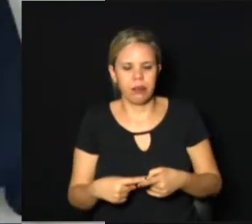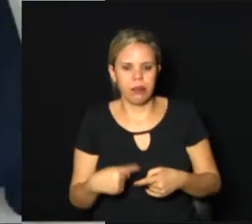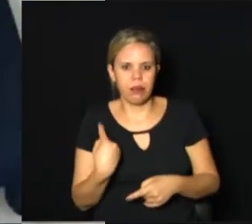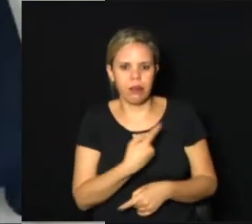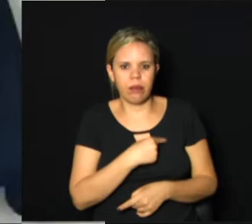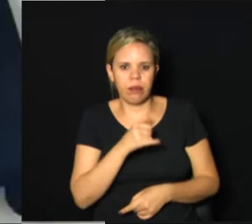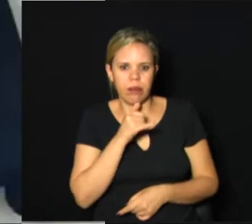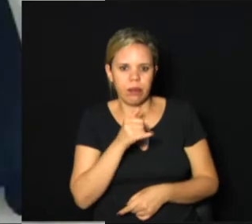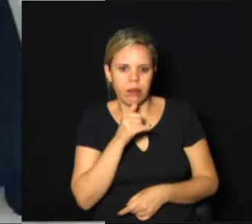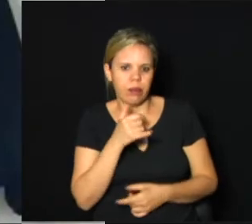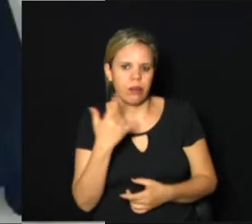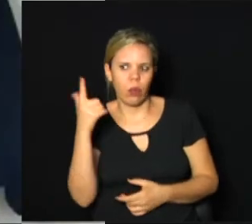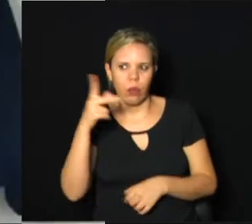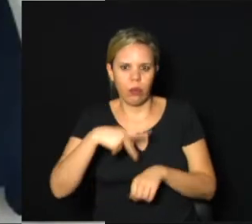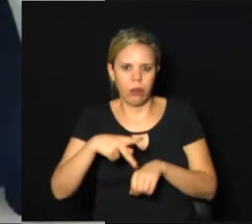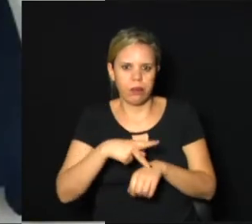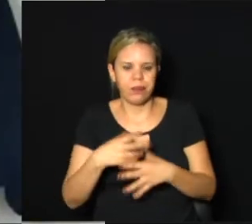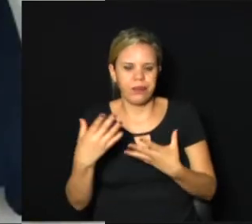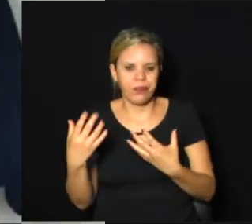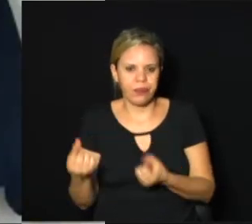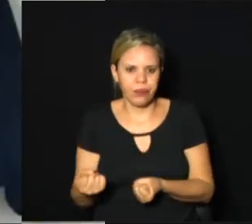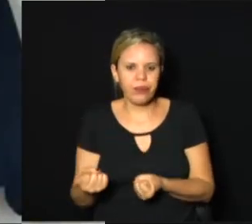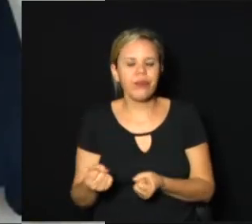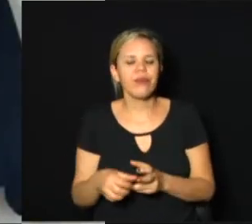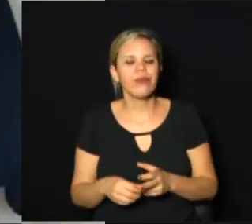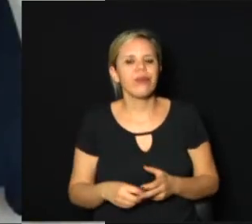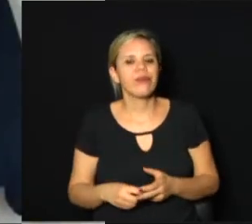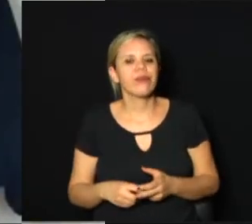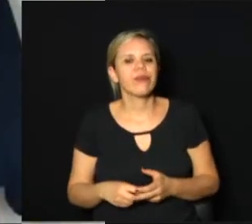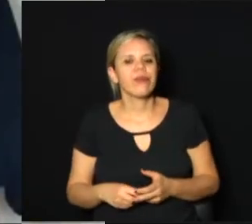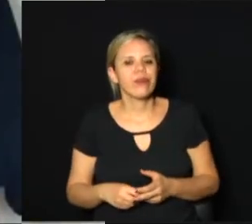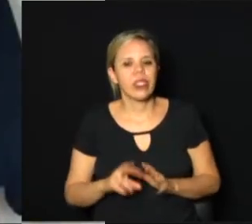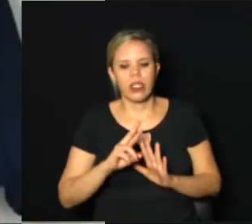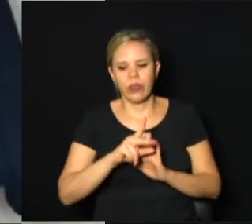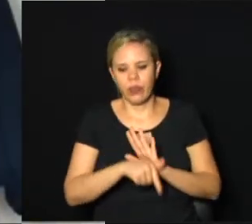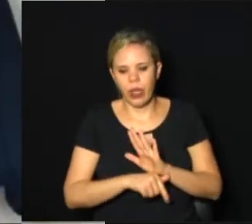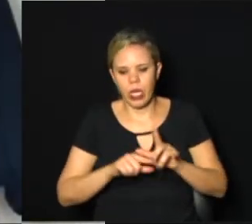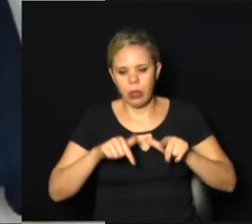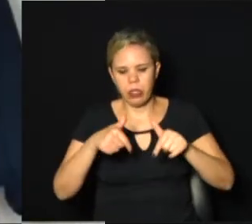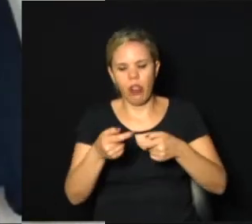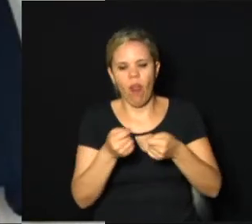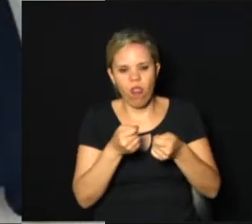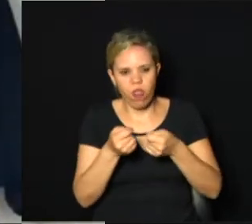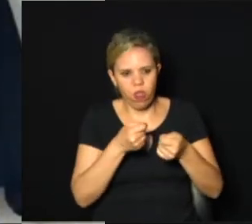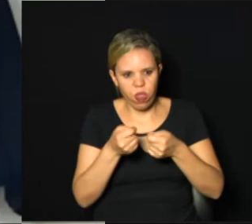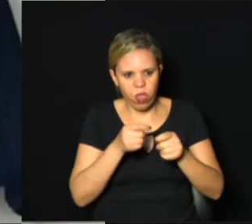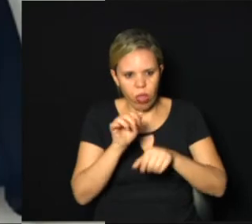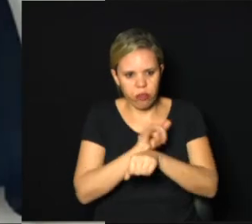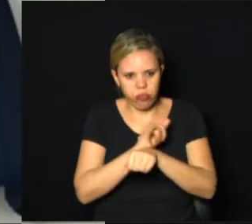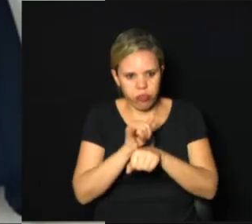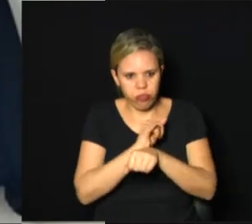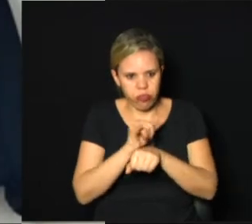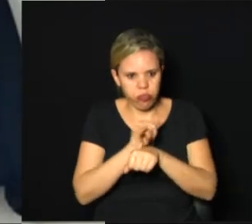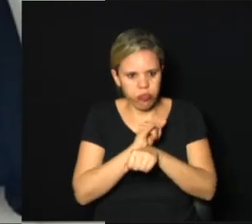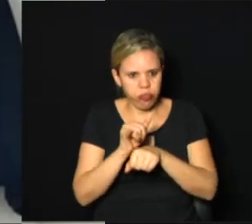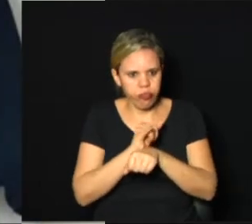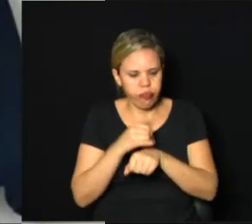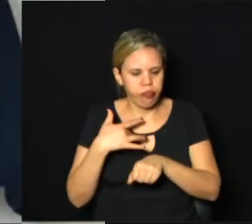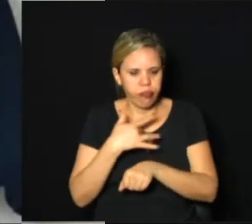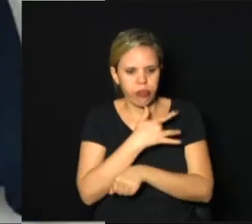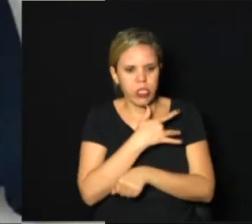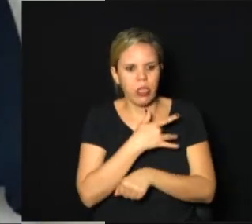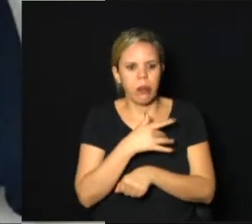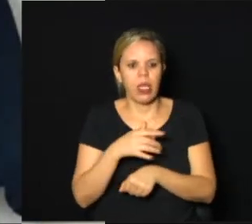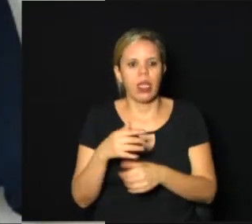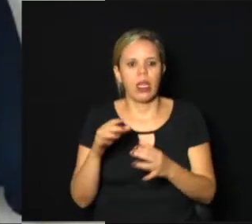gente tem exemplos de outros países que adotaram uma série de medidas econômicas e medidas sanitárias de forma